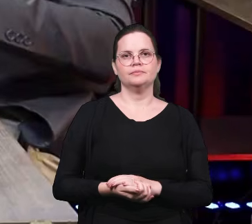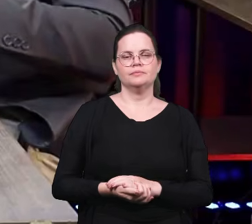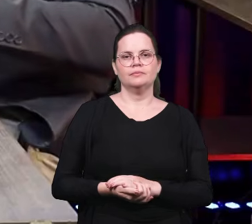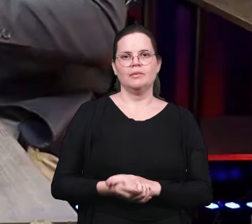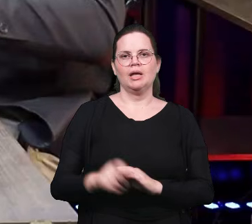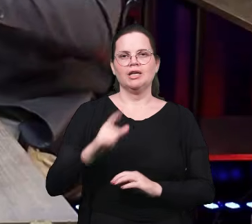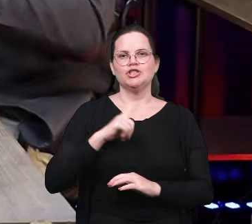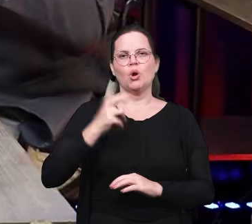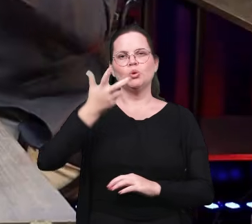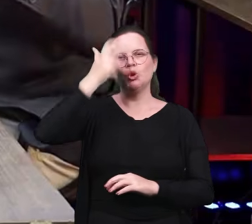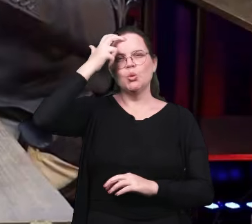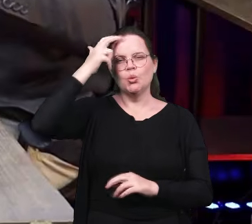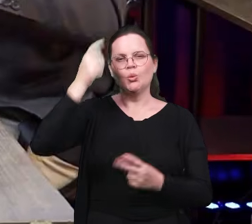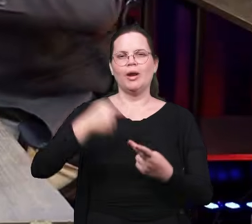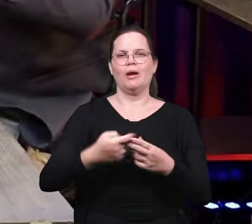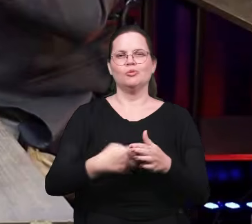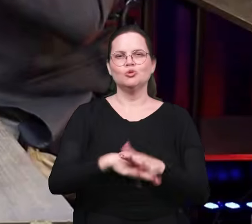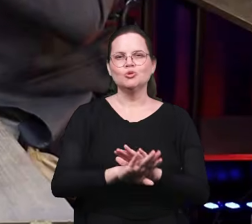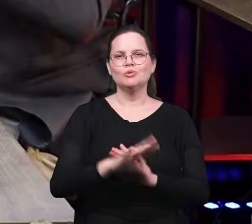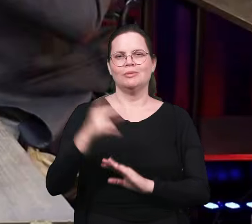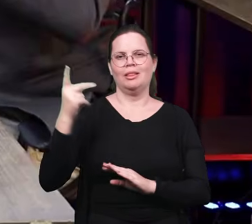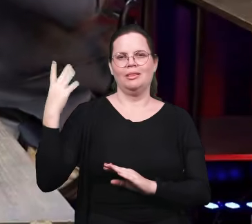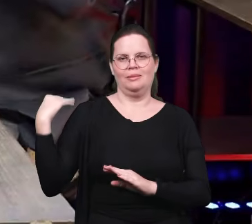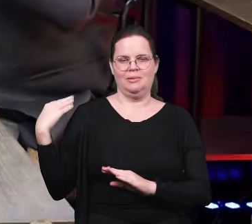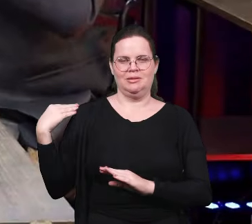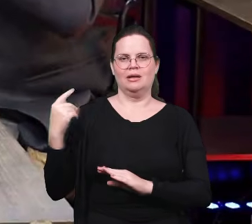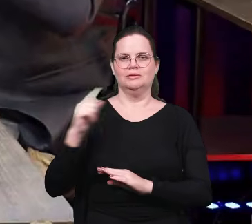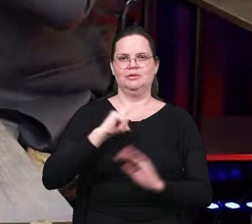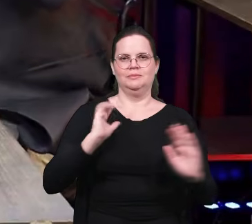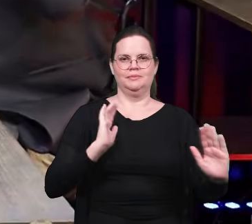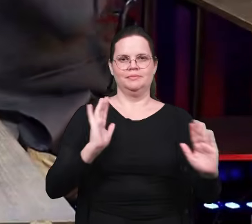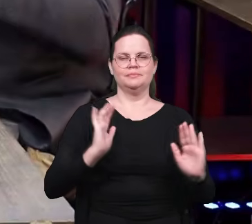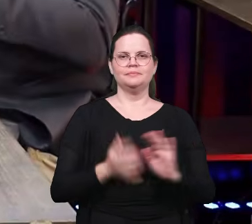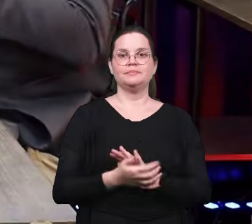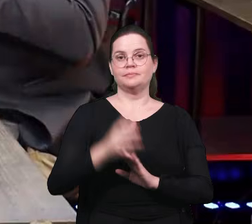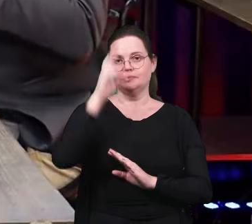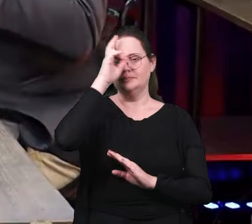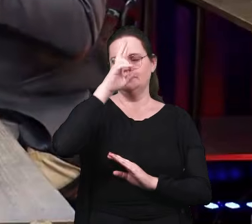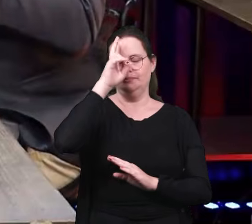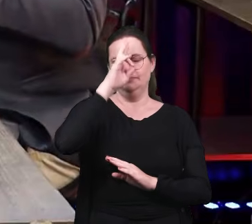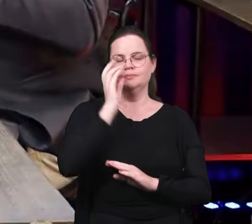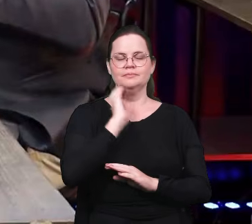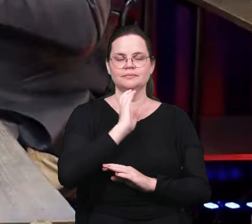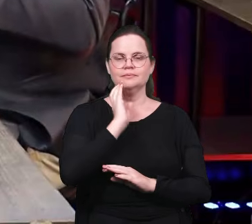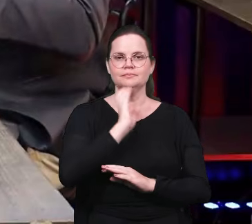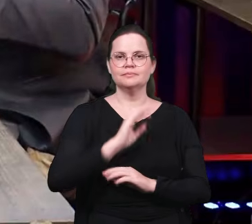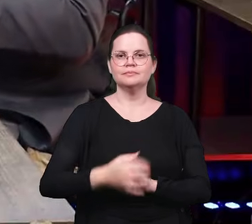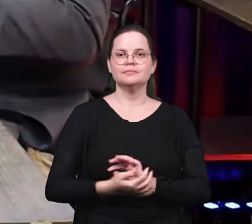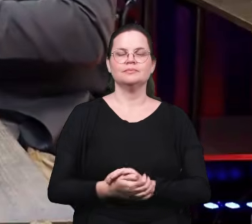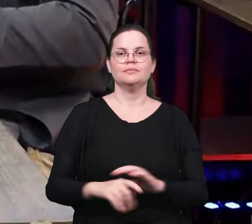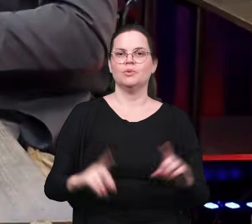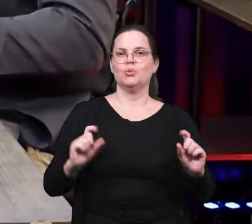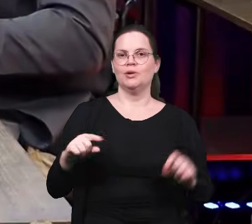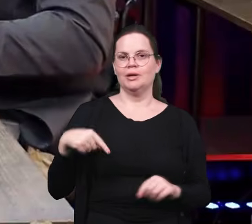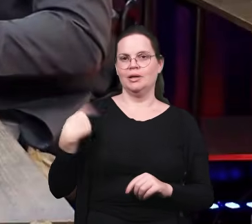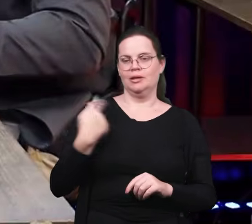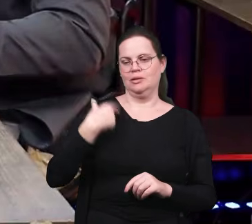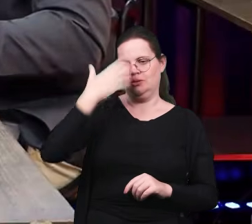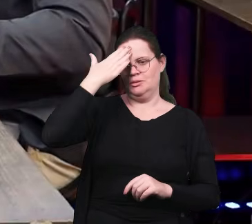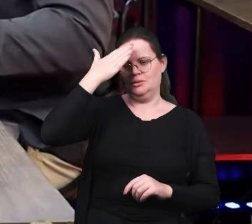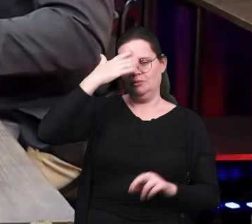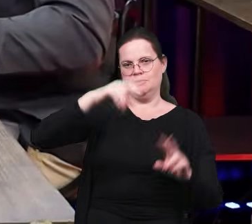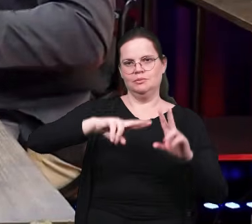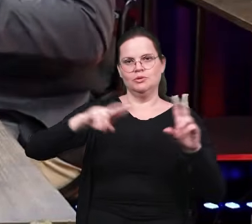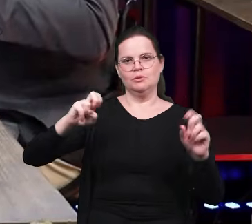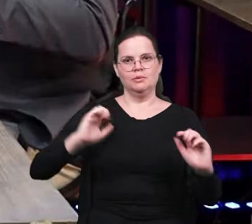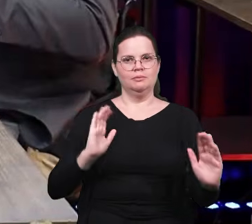usos e costumes do momento ali, a época, o momento histórico ali, né? Então, o que nós sabemos do momento histórico